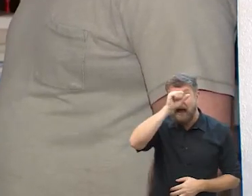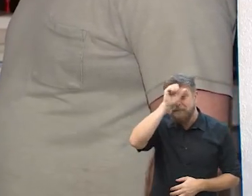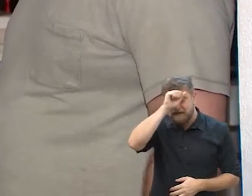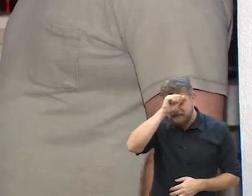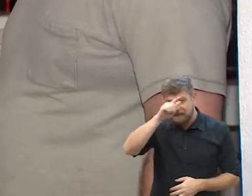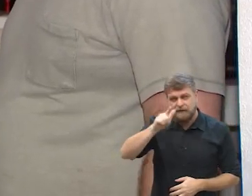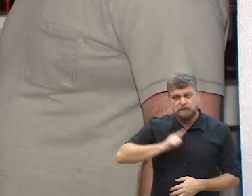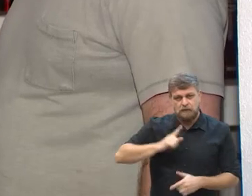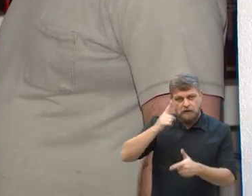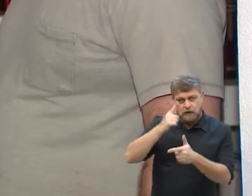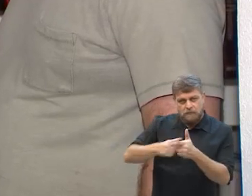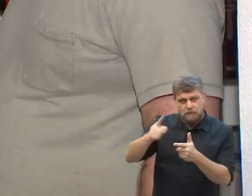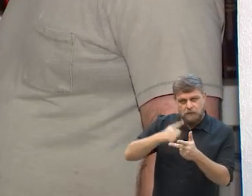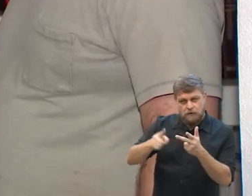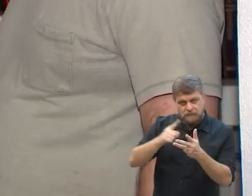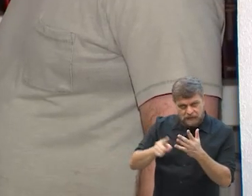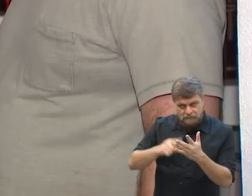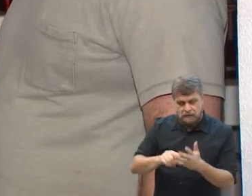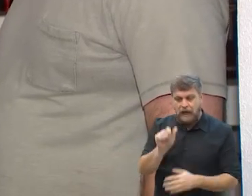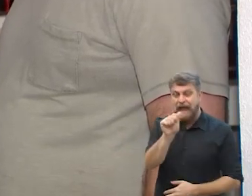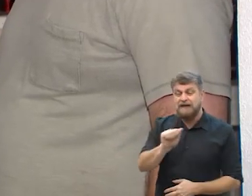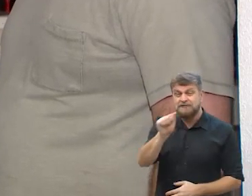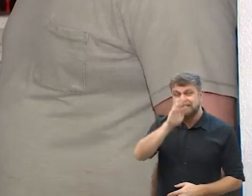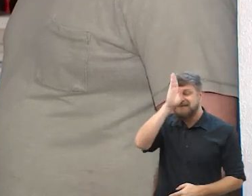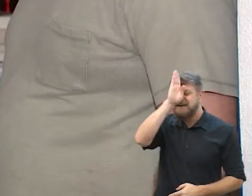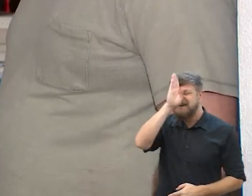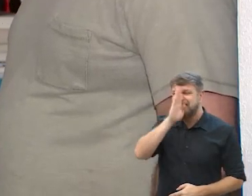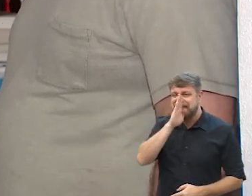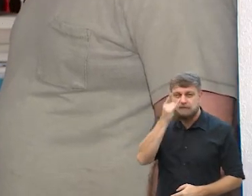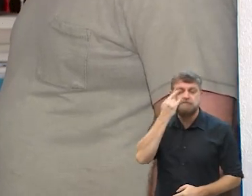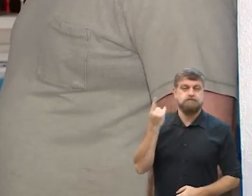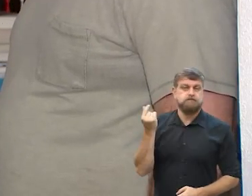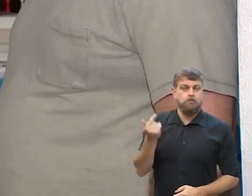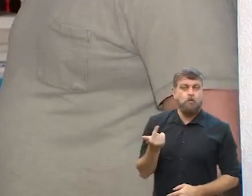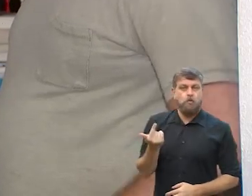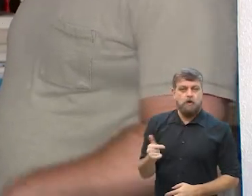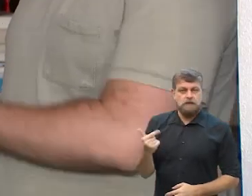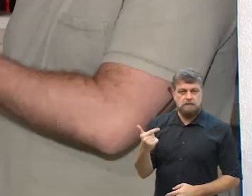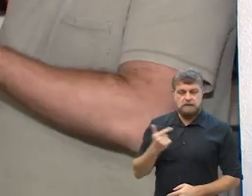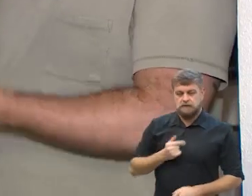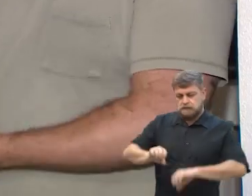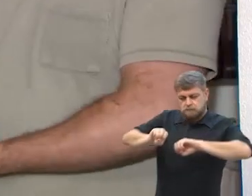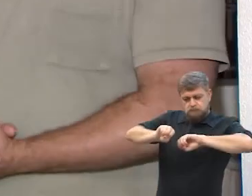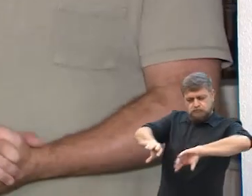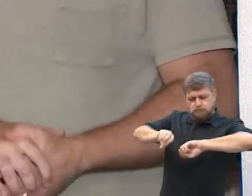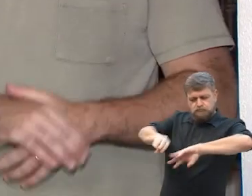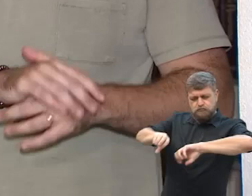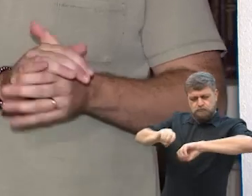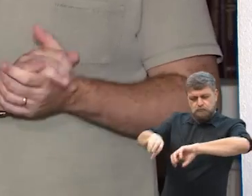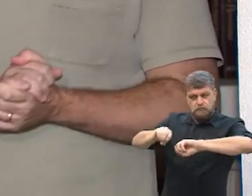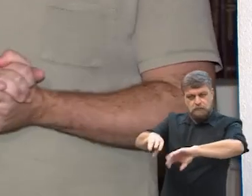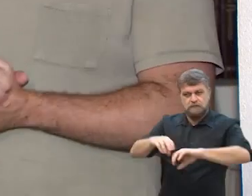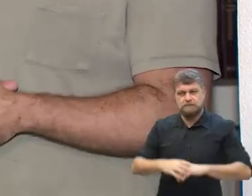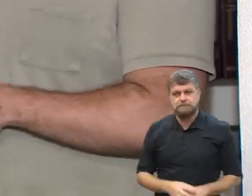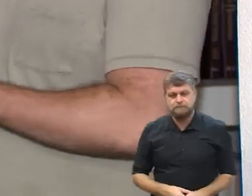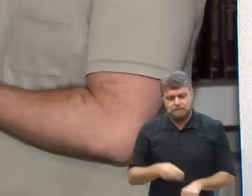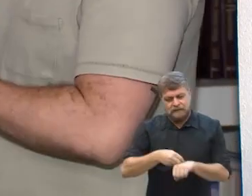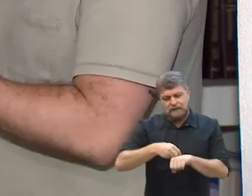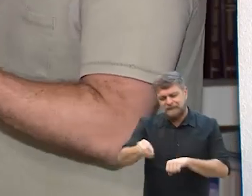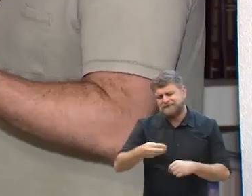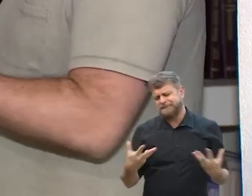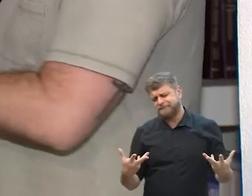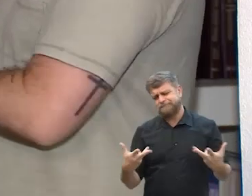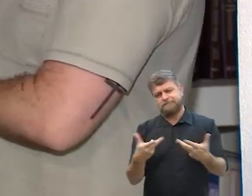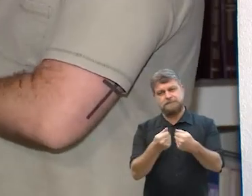com um problema. A associação gratuita, sem fins lucrativos, te Olha receberá. que bacana, olha que dica espetacular.